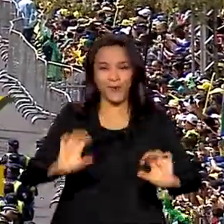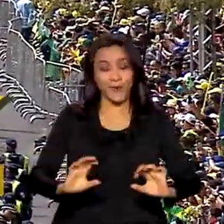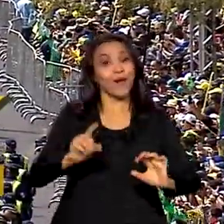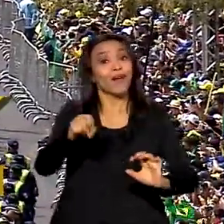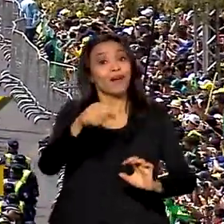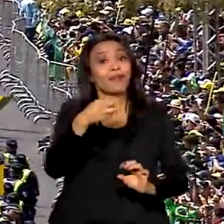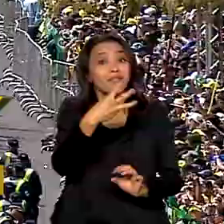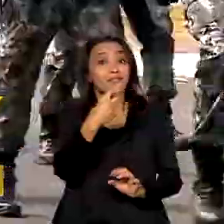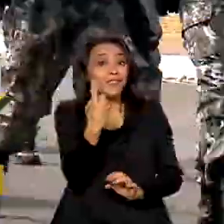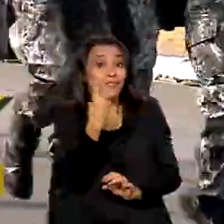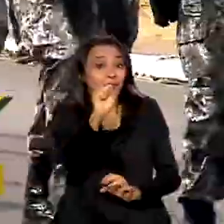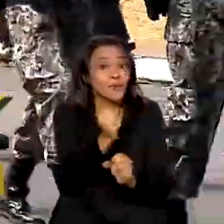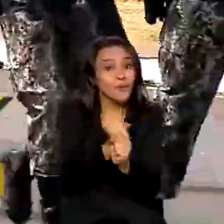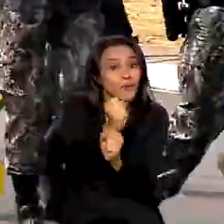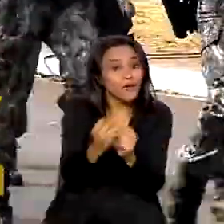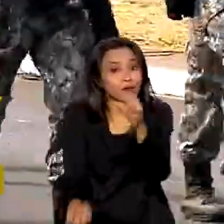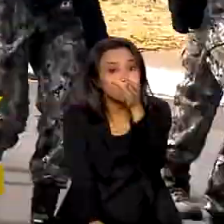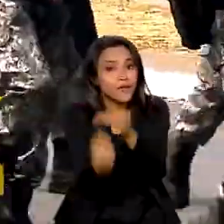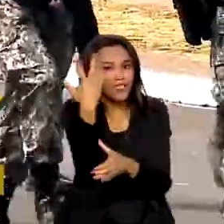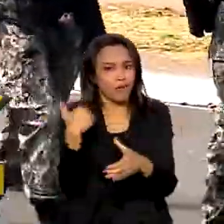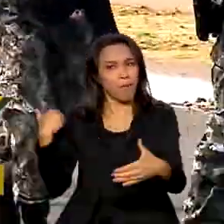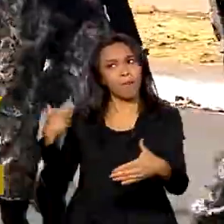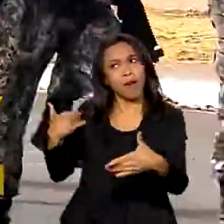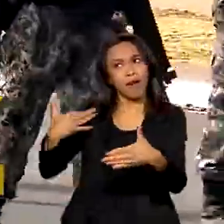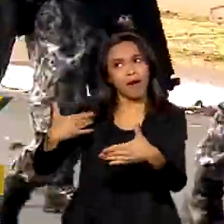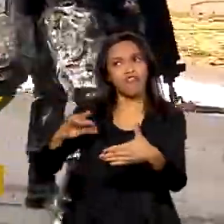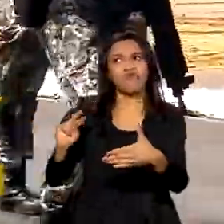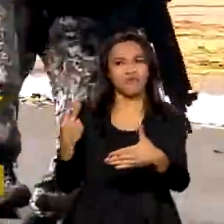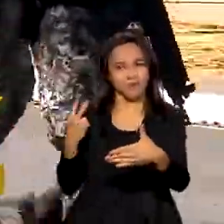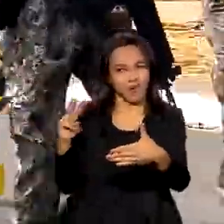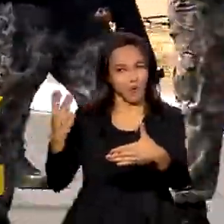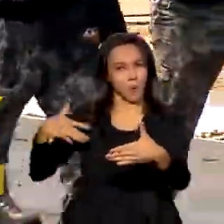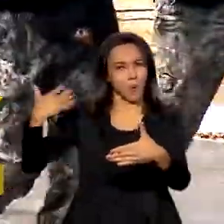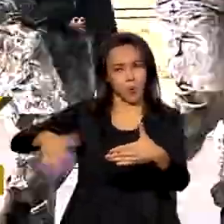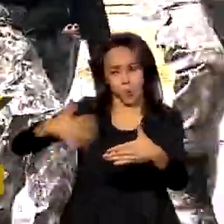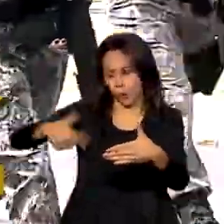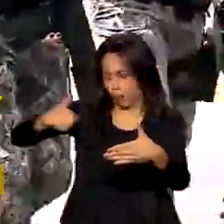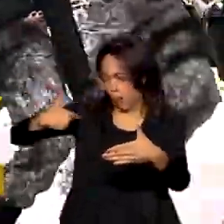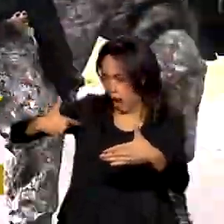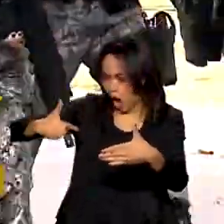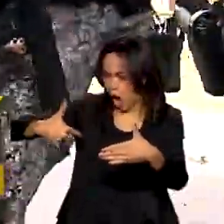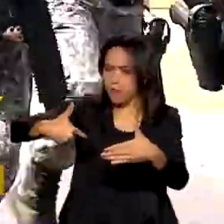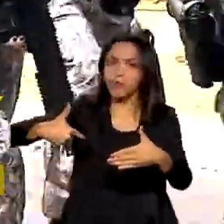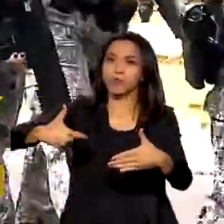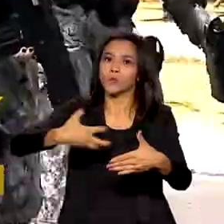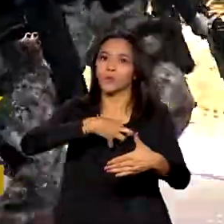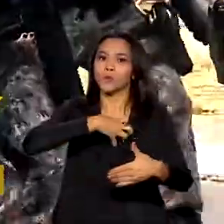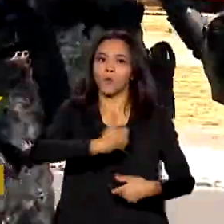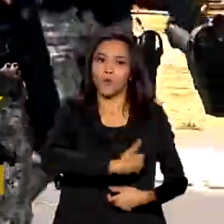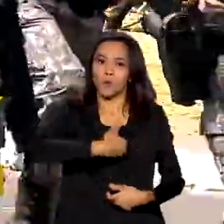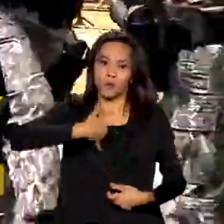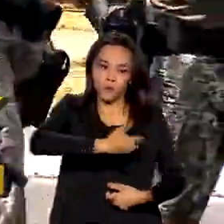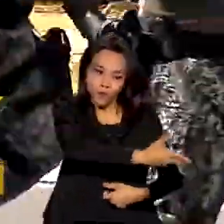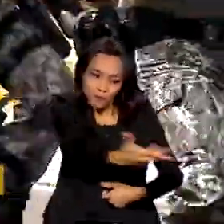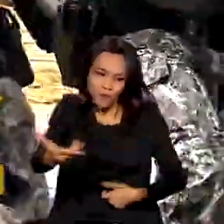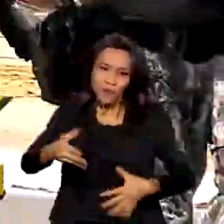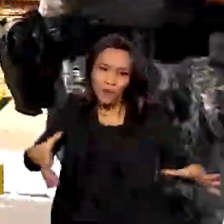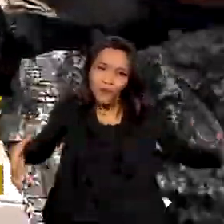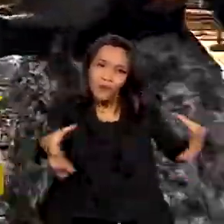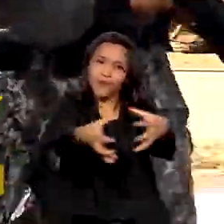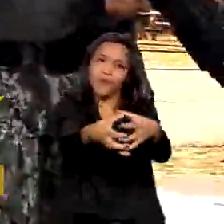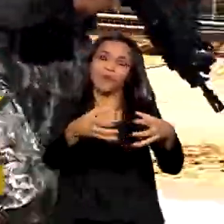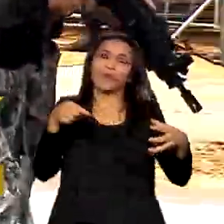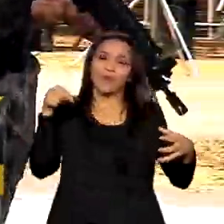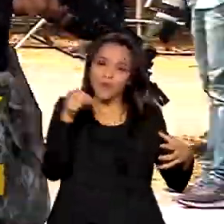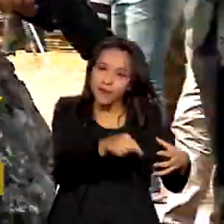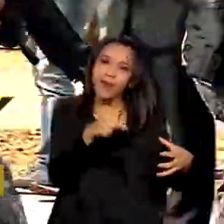criação, os quais são marcados por uma trajetória valorosa que gera muito orgulho entre seus integrantes,